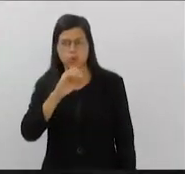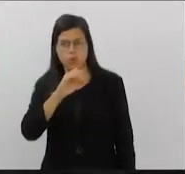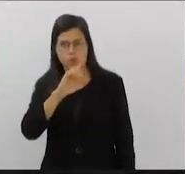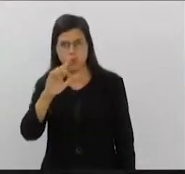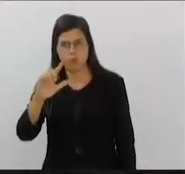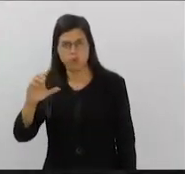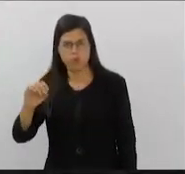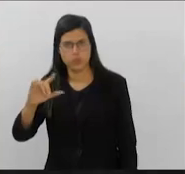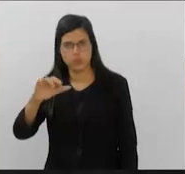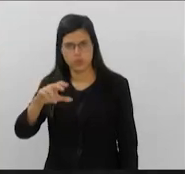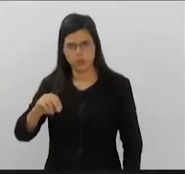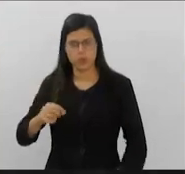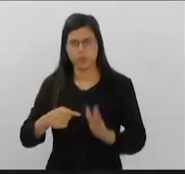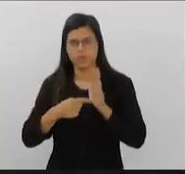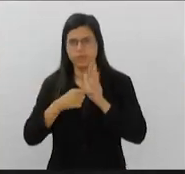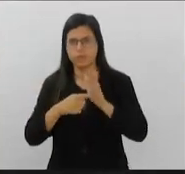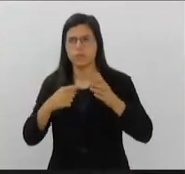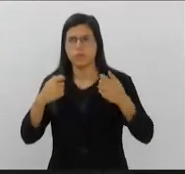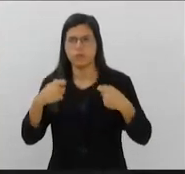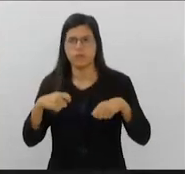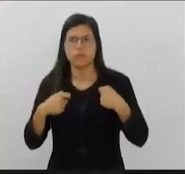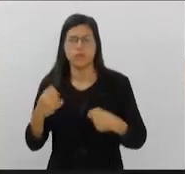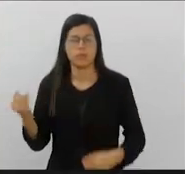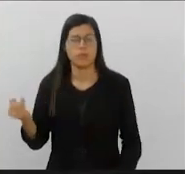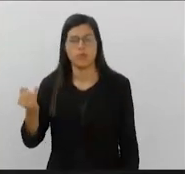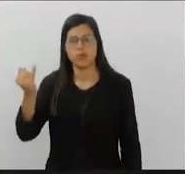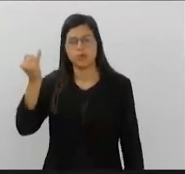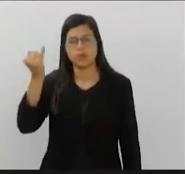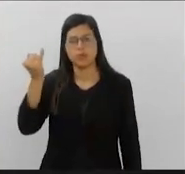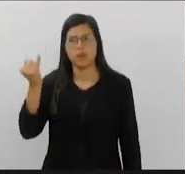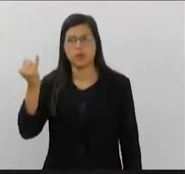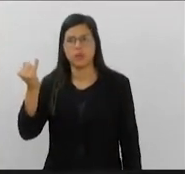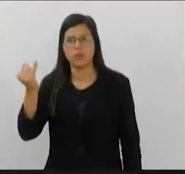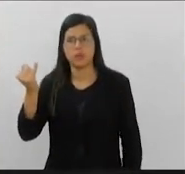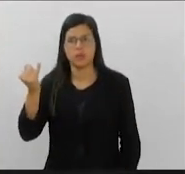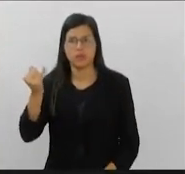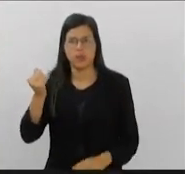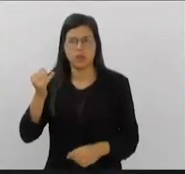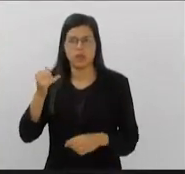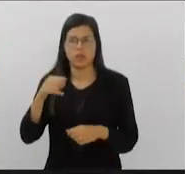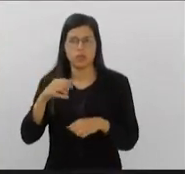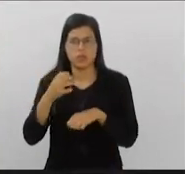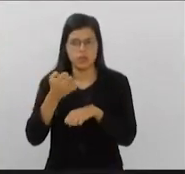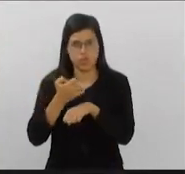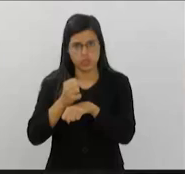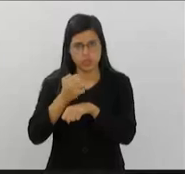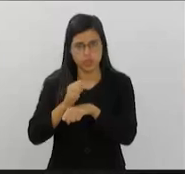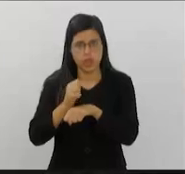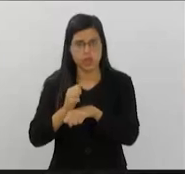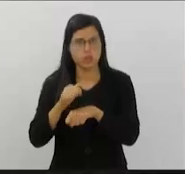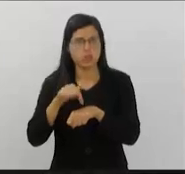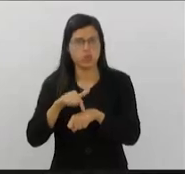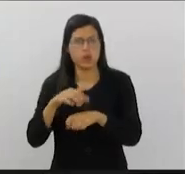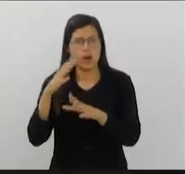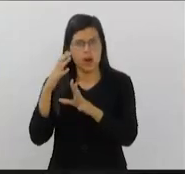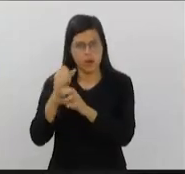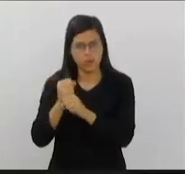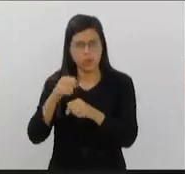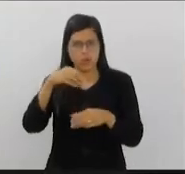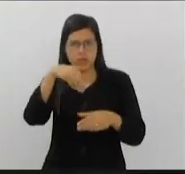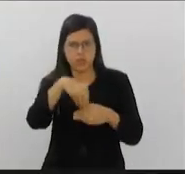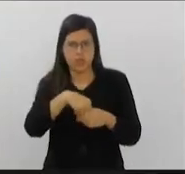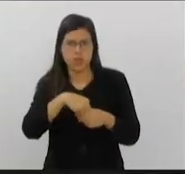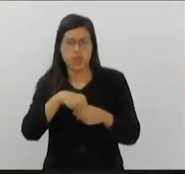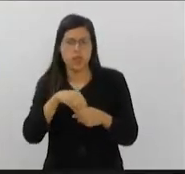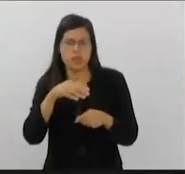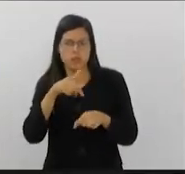que apresenta a necessidade, a importância de o tempo de estágio de contar como experiência profissional, outras atividades estão